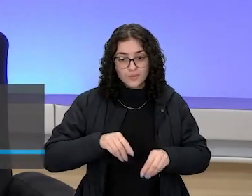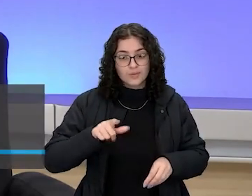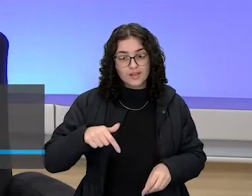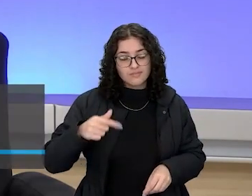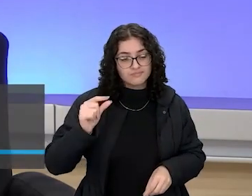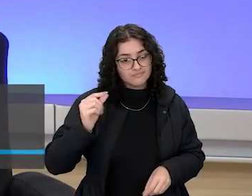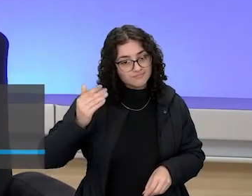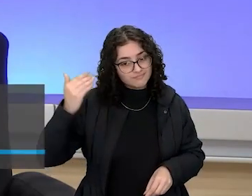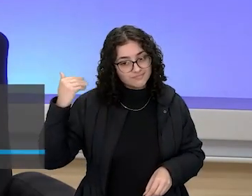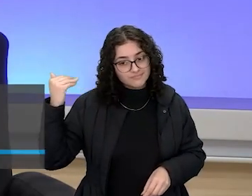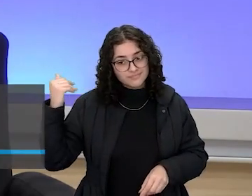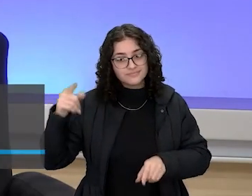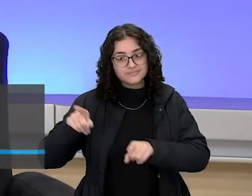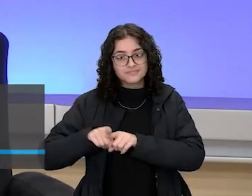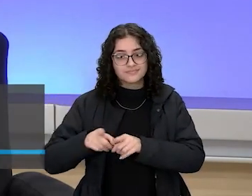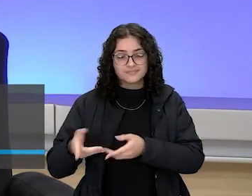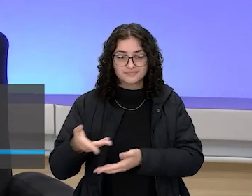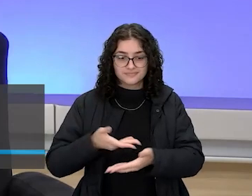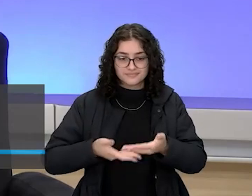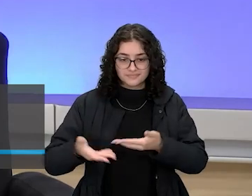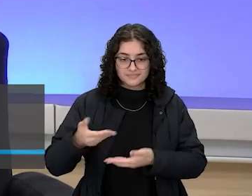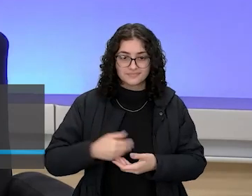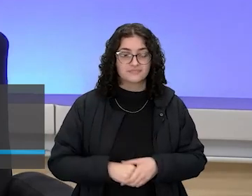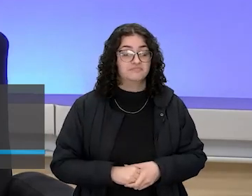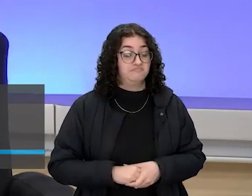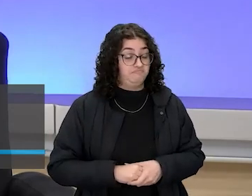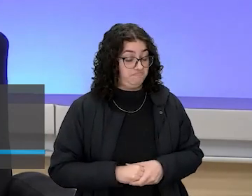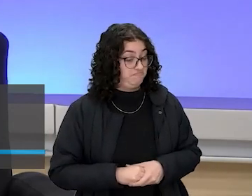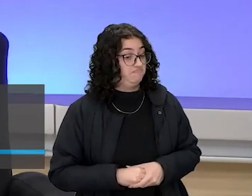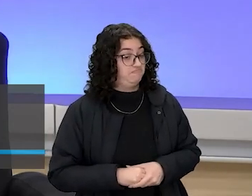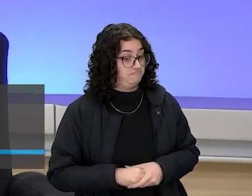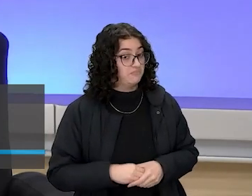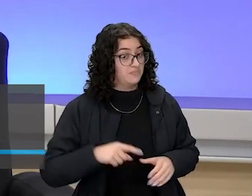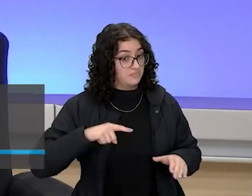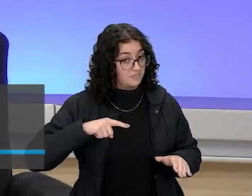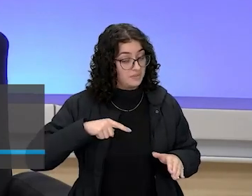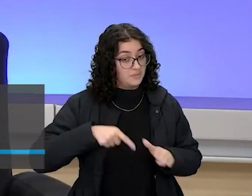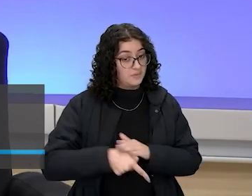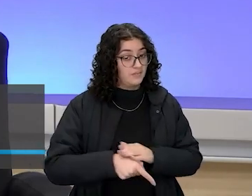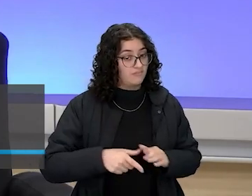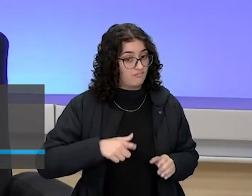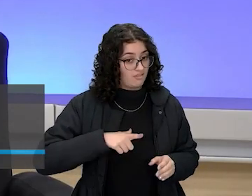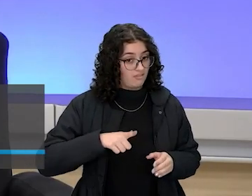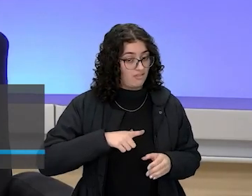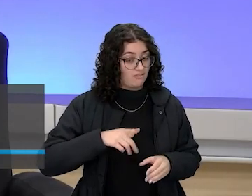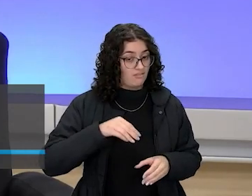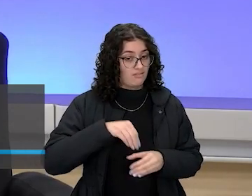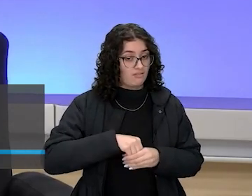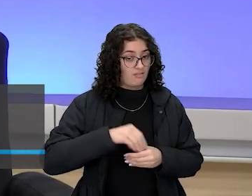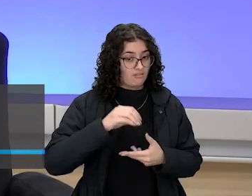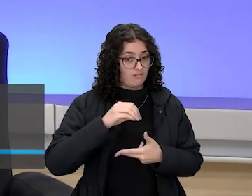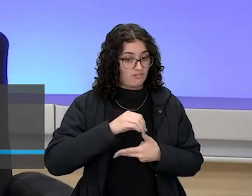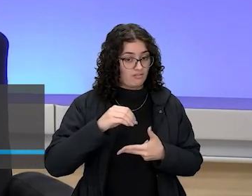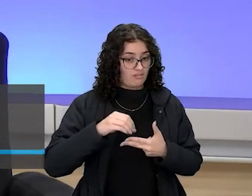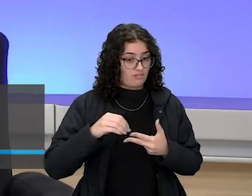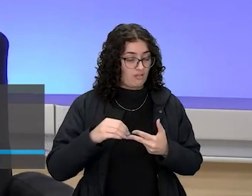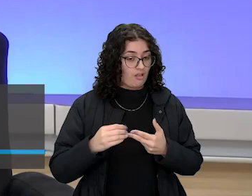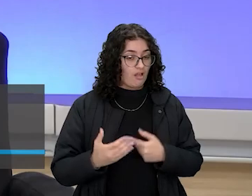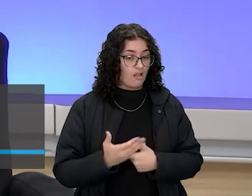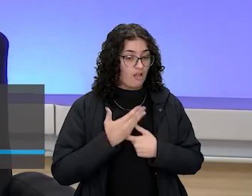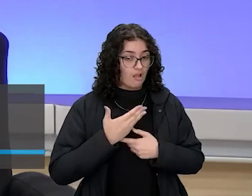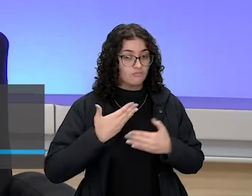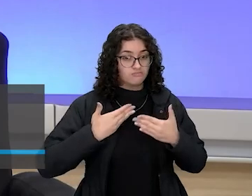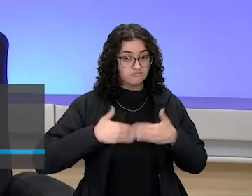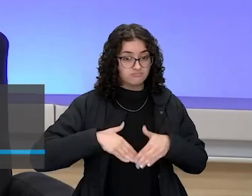mais recentemente, e essa interação aí. Olha como os nossos aprofundamentos também estão aí nos ajudando